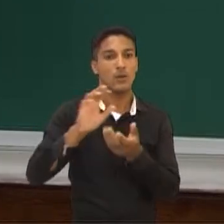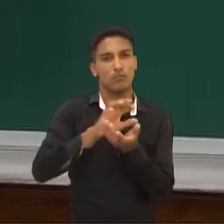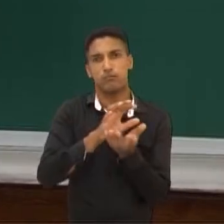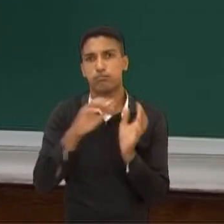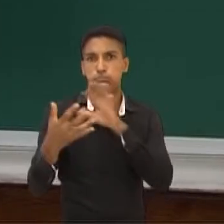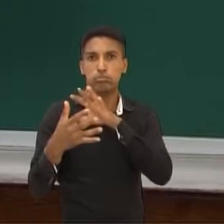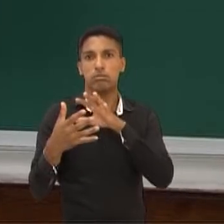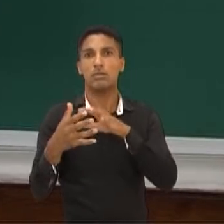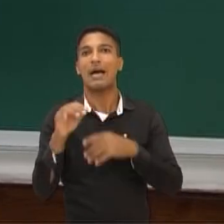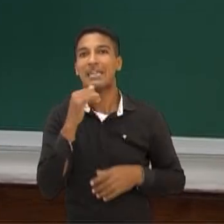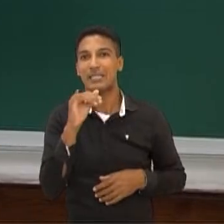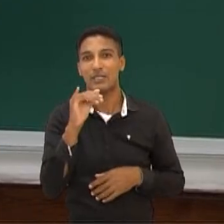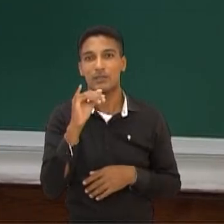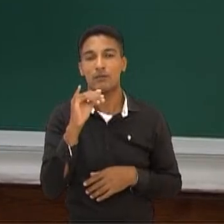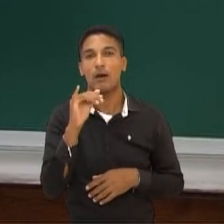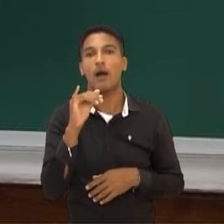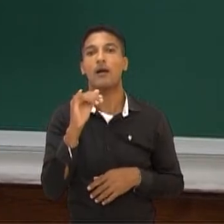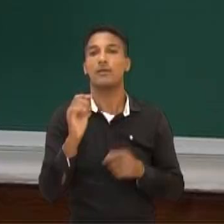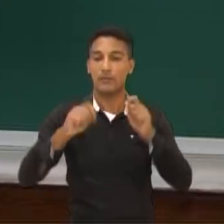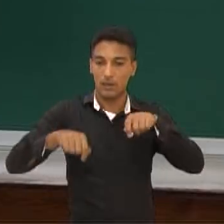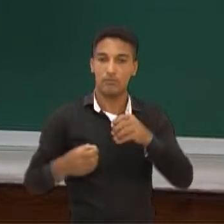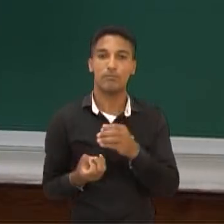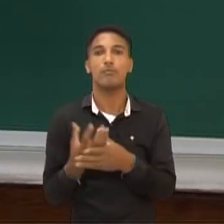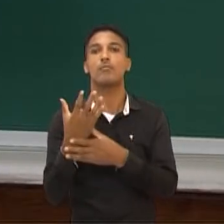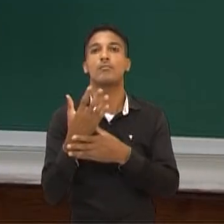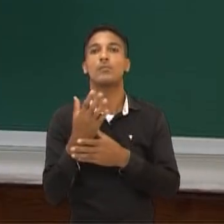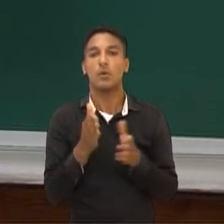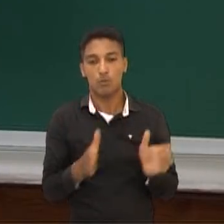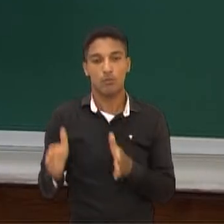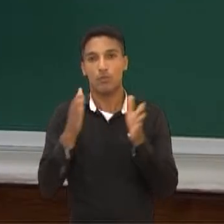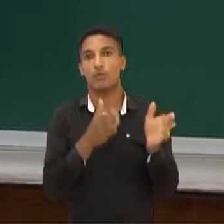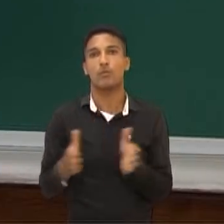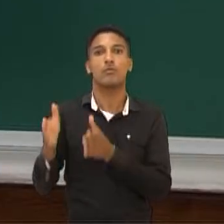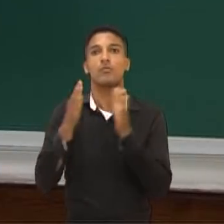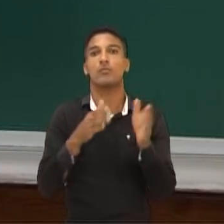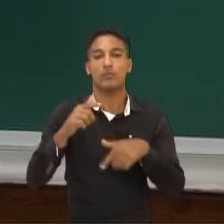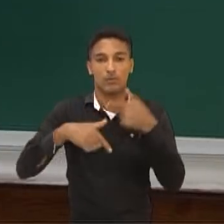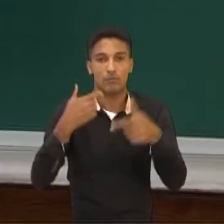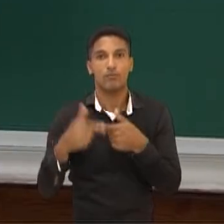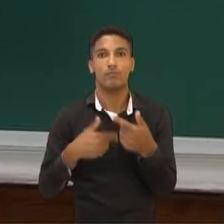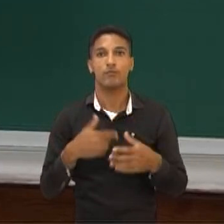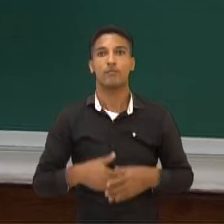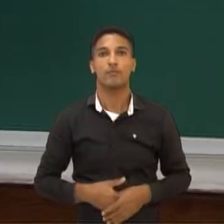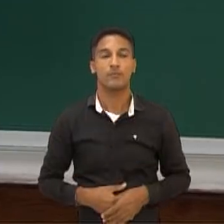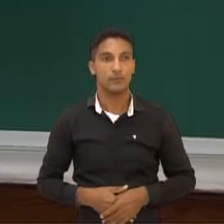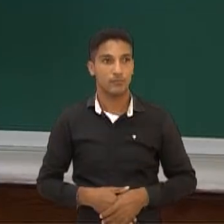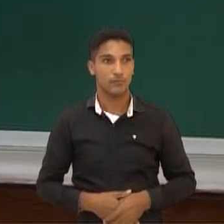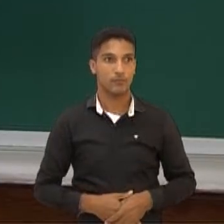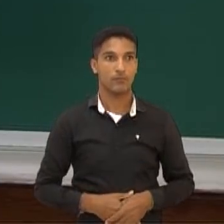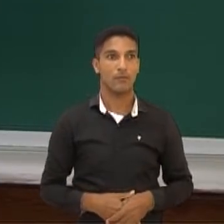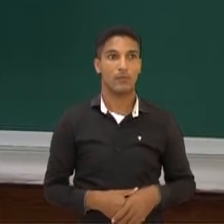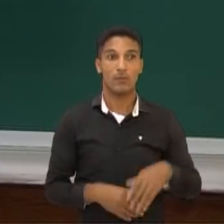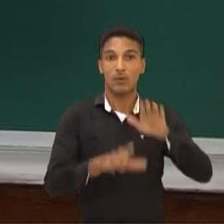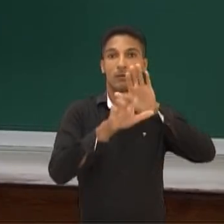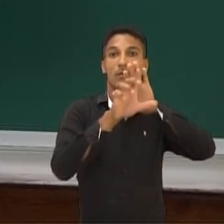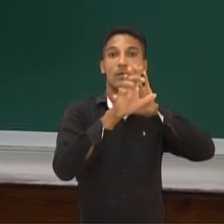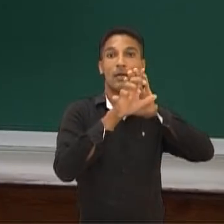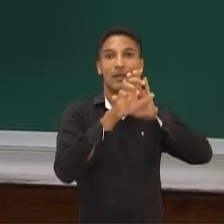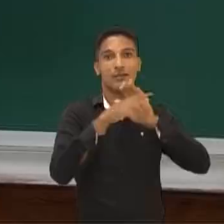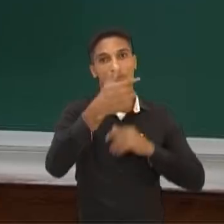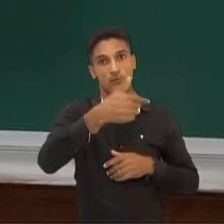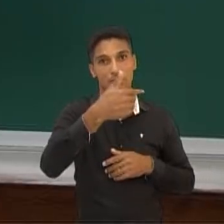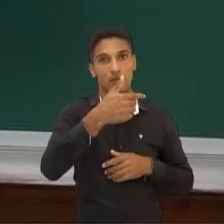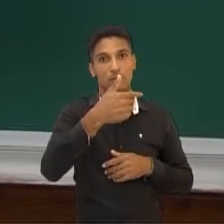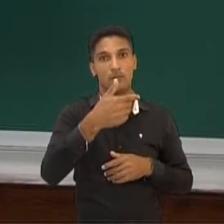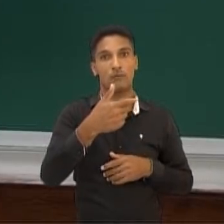da termodinâmica é um enunciado. O que diz esse enunciado? Que é impossível você ter um